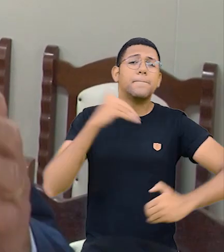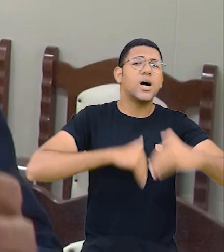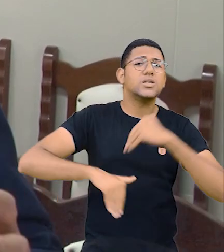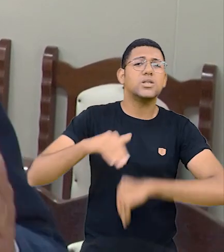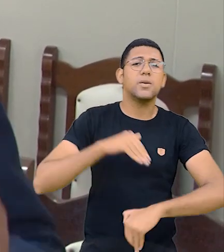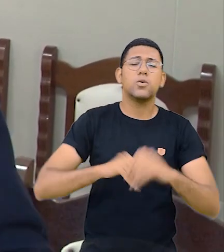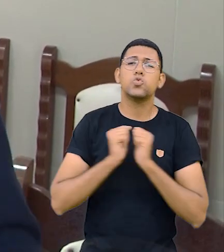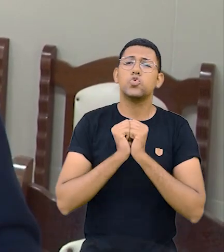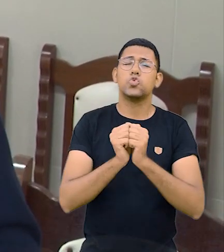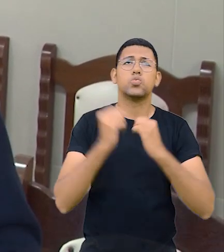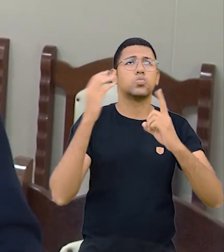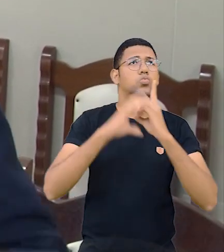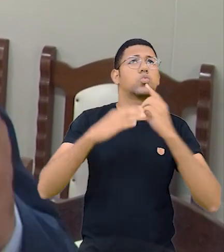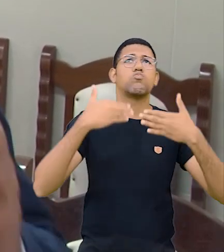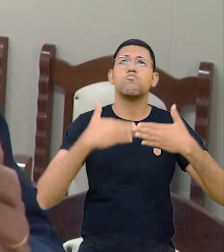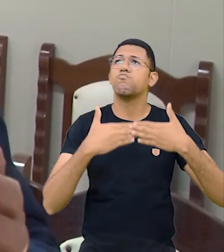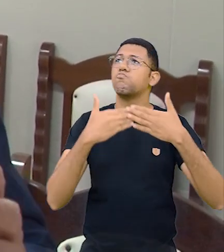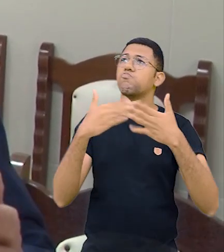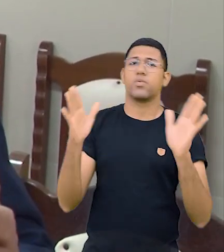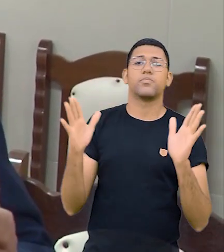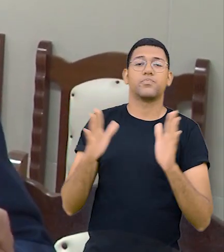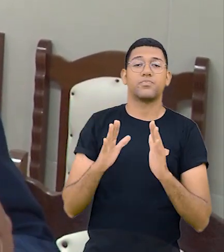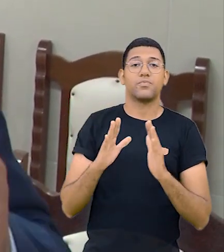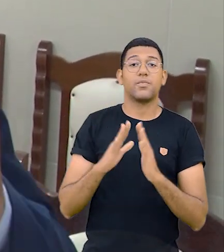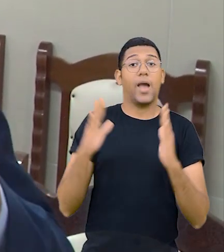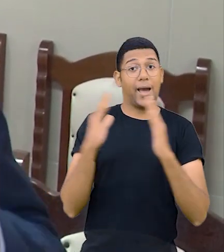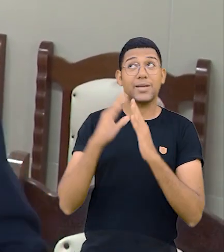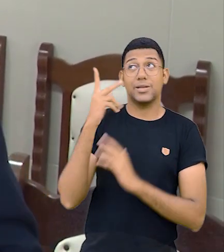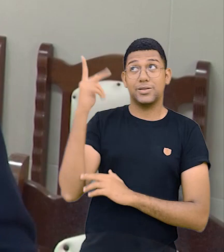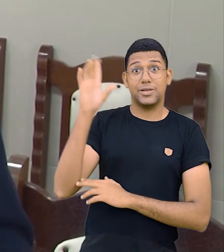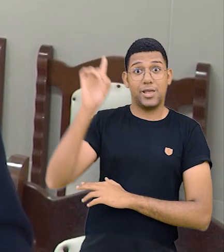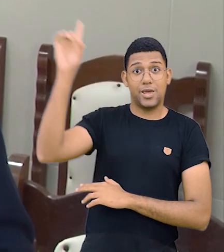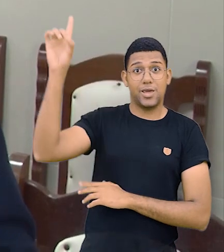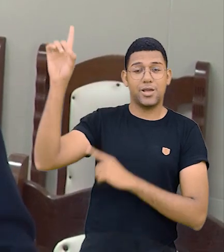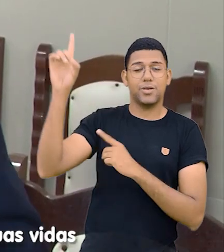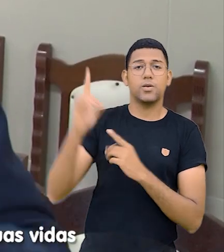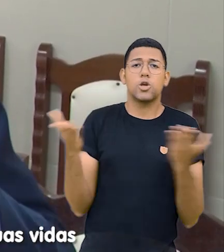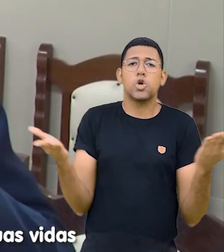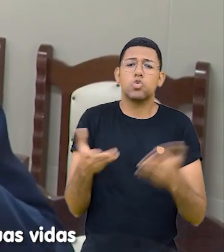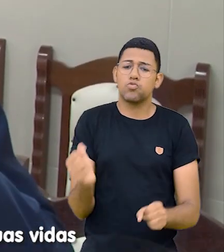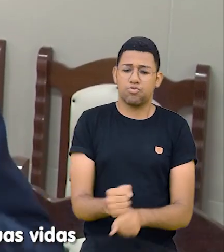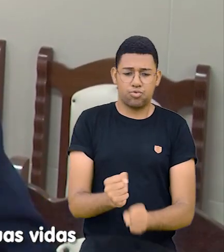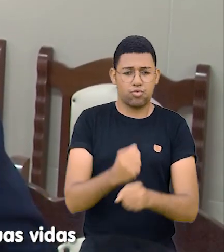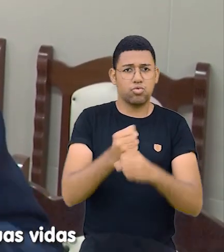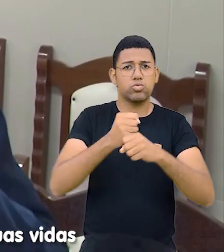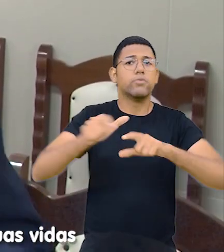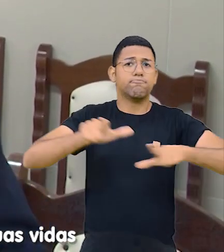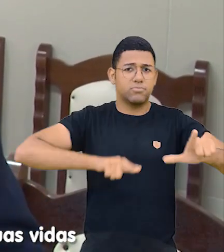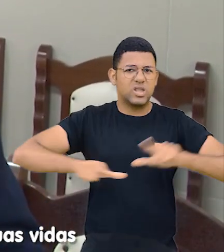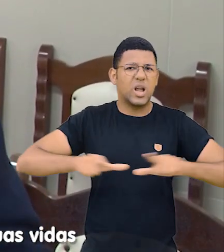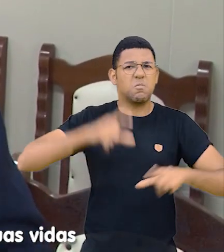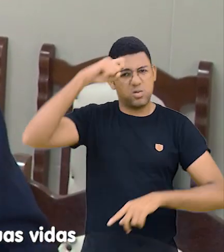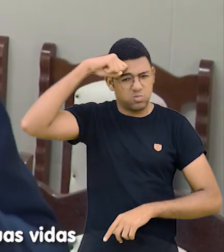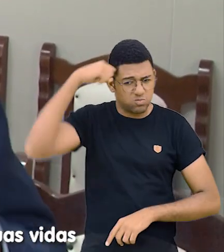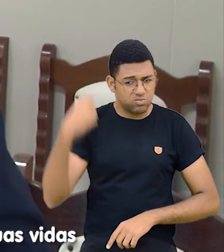desta inauguração do templo, a casa do Senhor, que aqui foi edificada através do trabalho, do